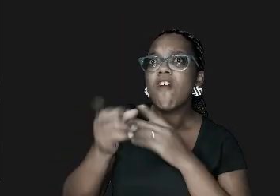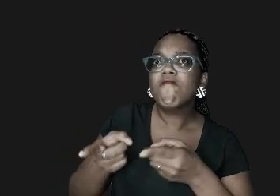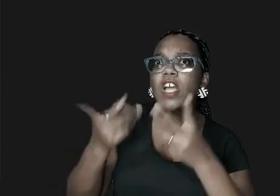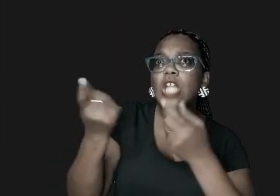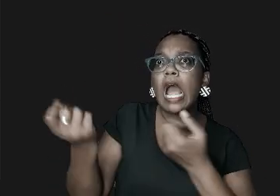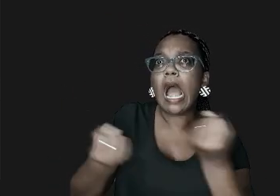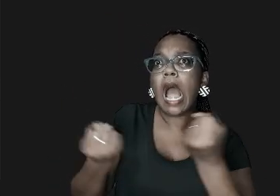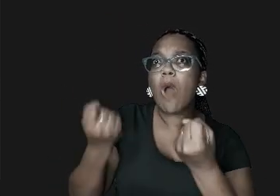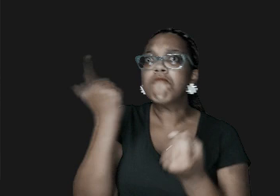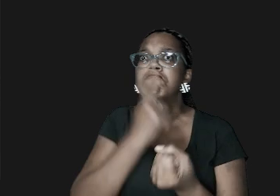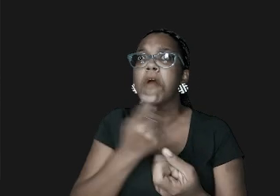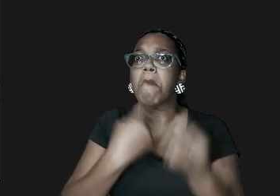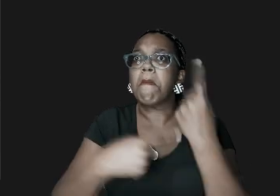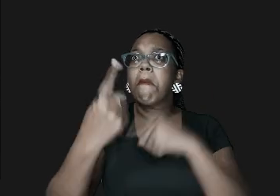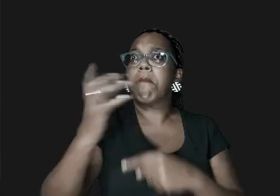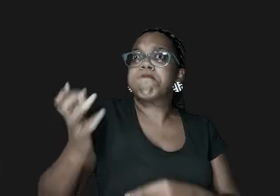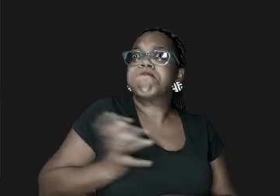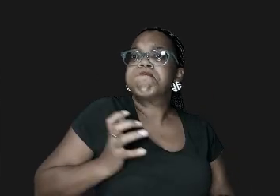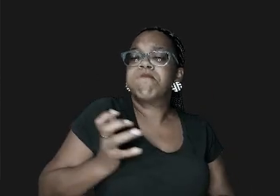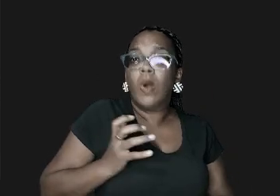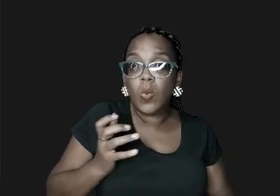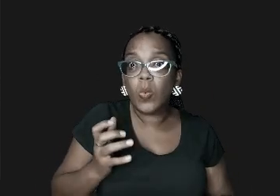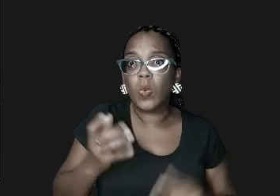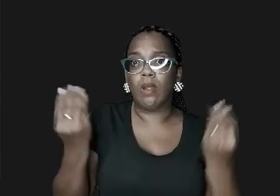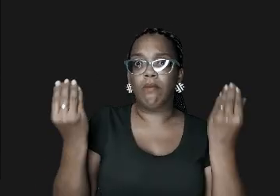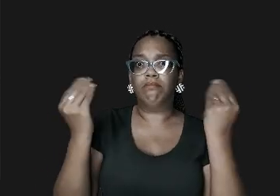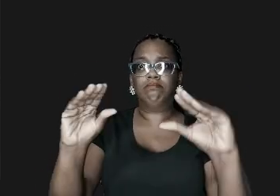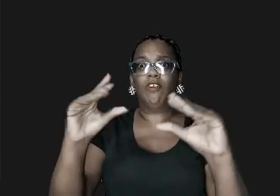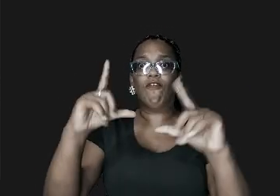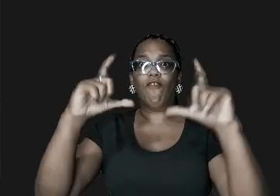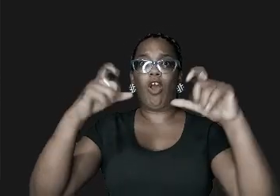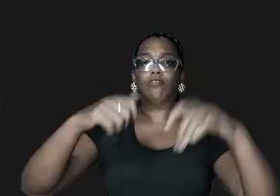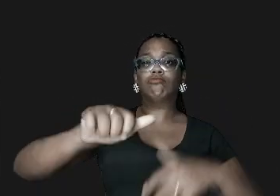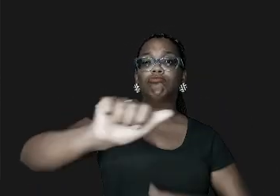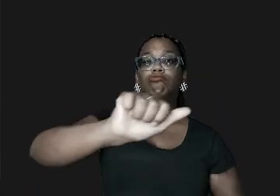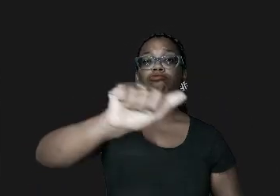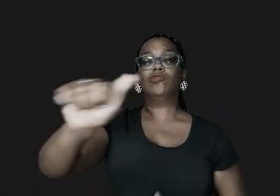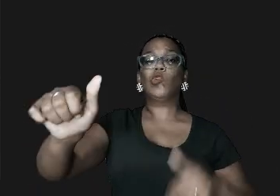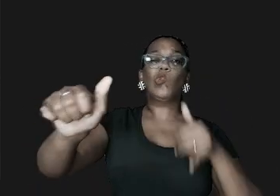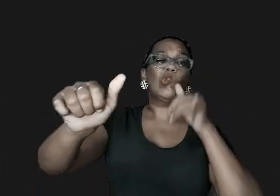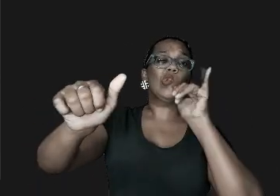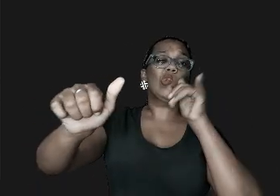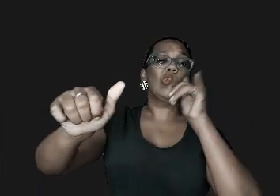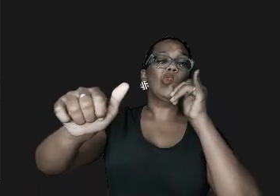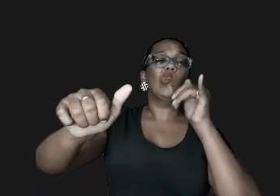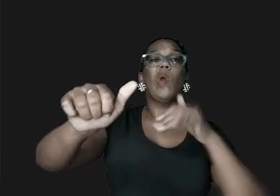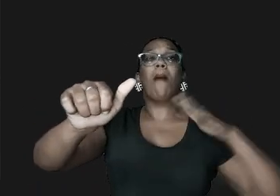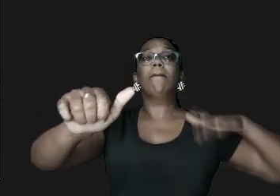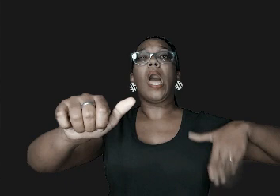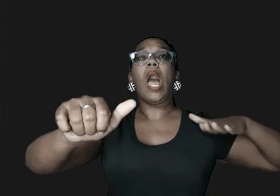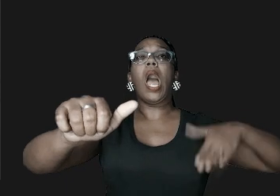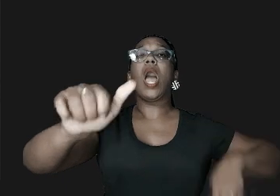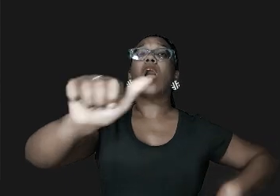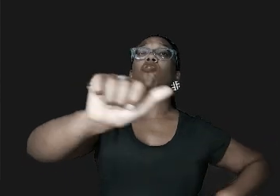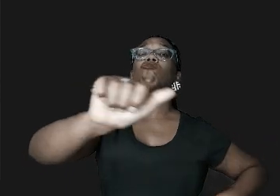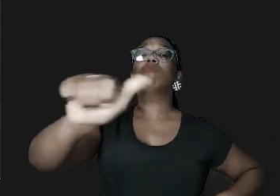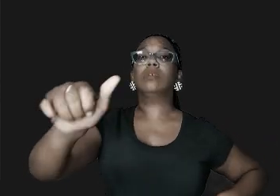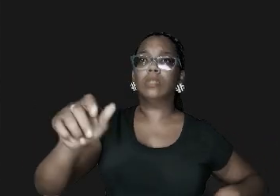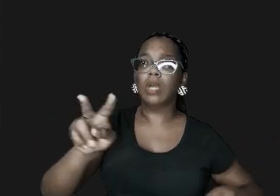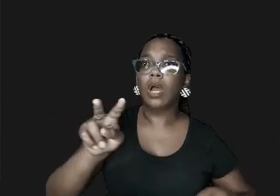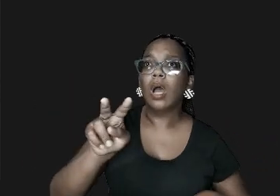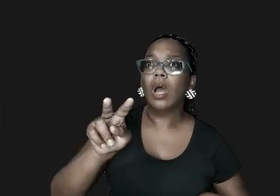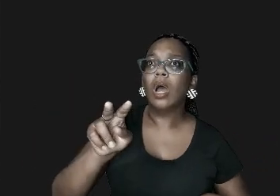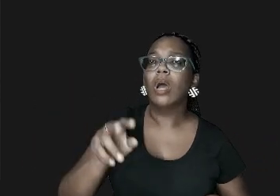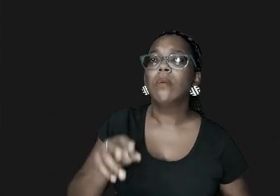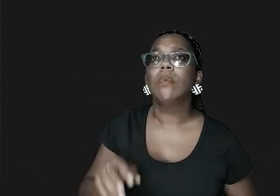rede social e via lá o sujeito não vende o carro e fiquei Milionário e aí o feito bota a foto dele lá andando de poste tomando um drink